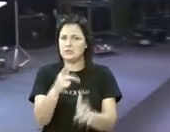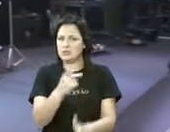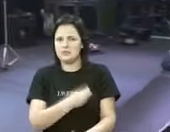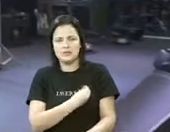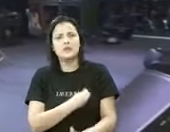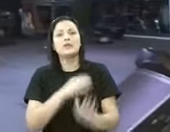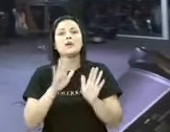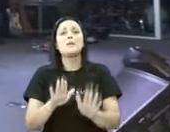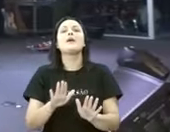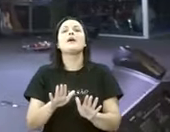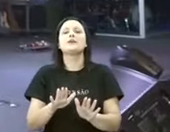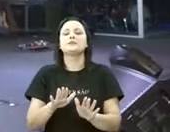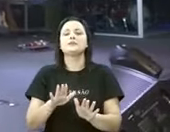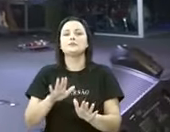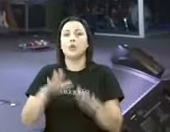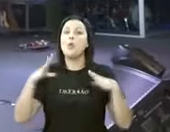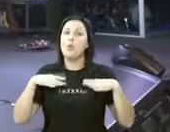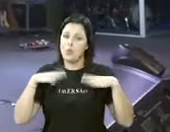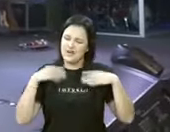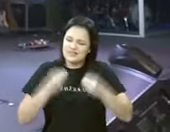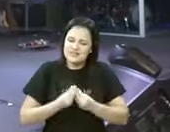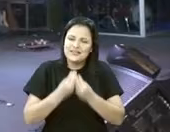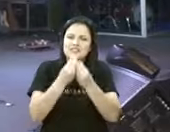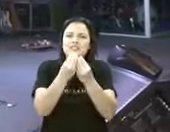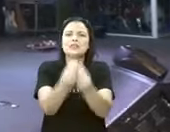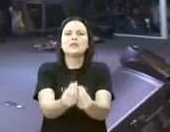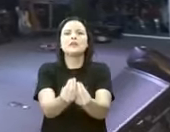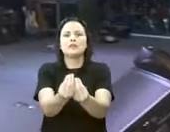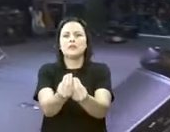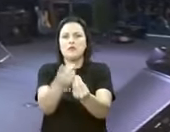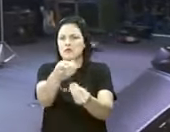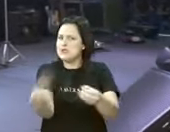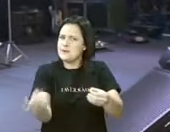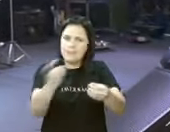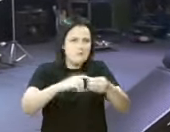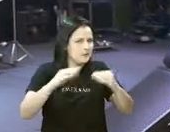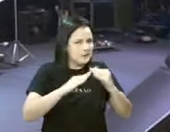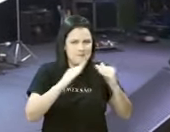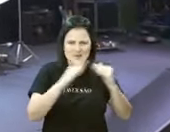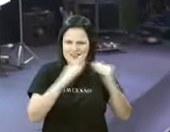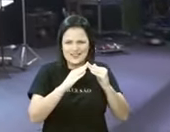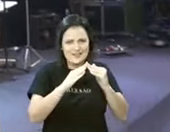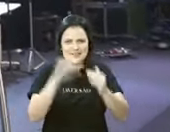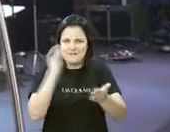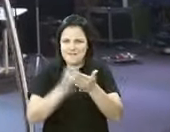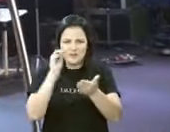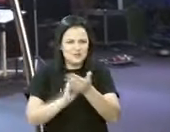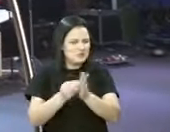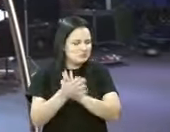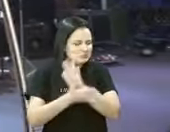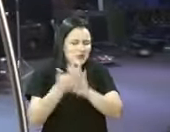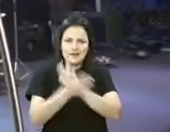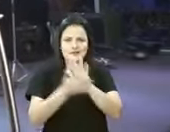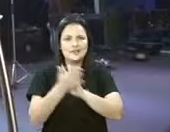Ele está dizendo: tu não volta para casa com áreas debilitadas, eu vou te acrescentar o que